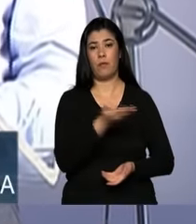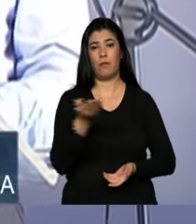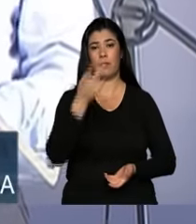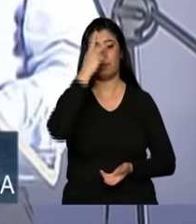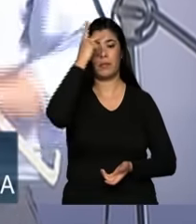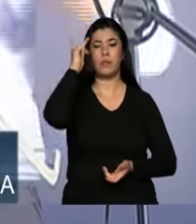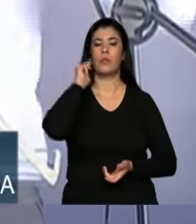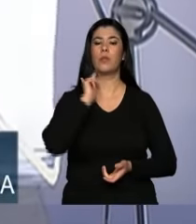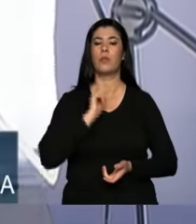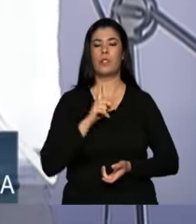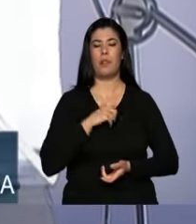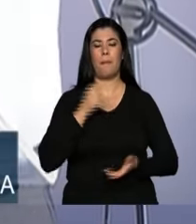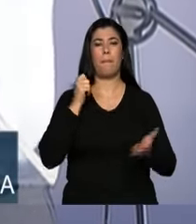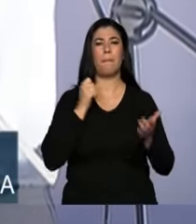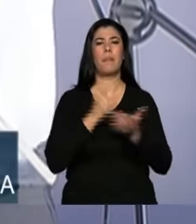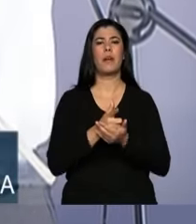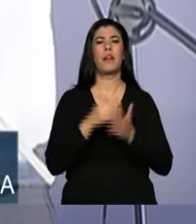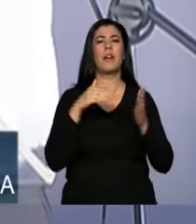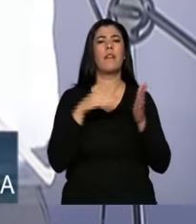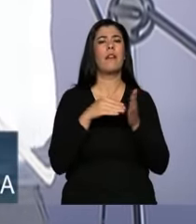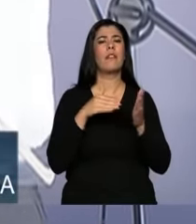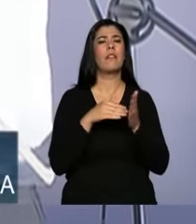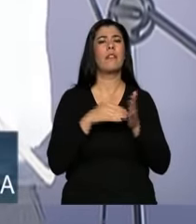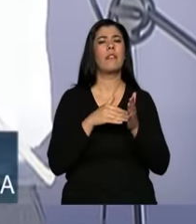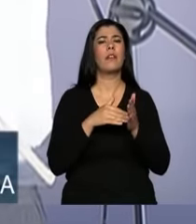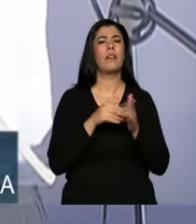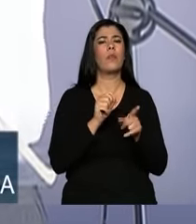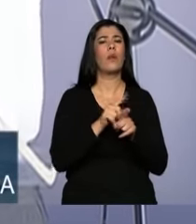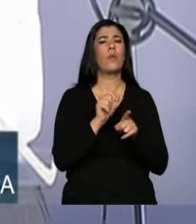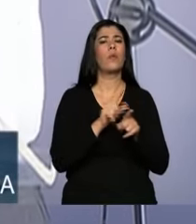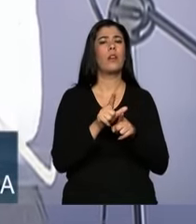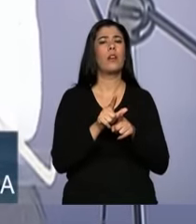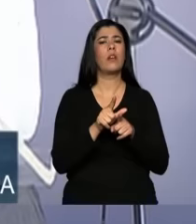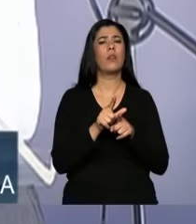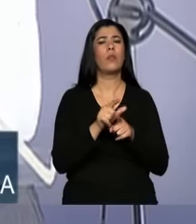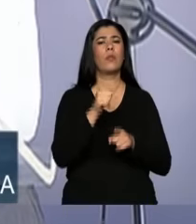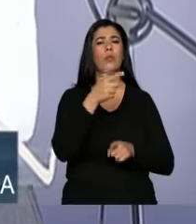pagava até, no máximo,